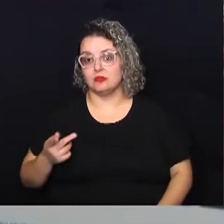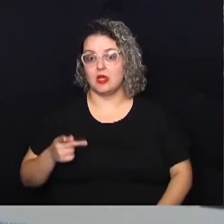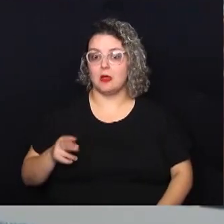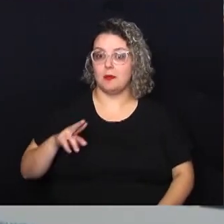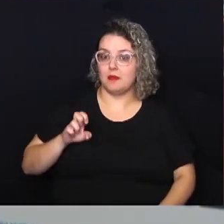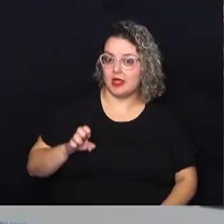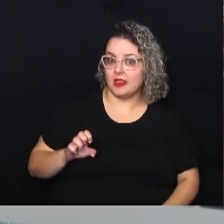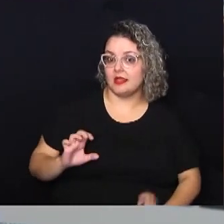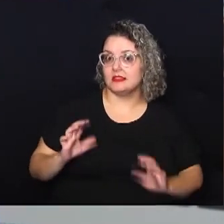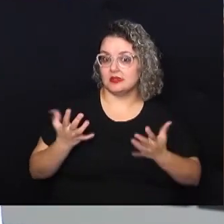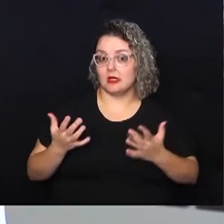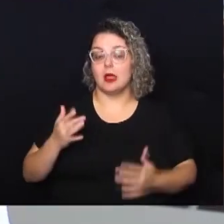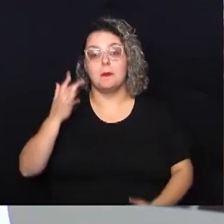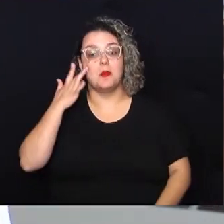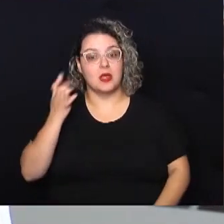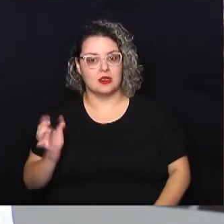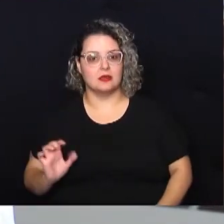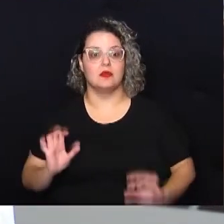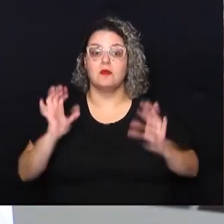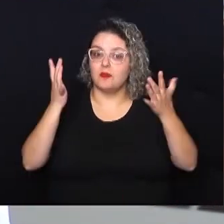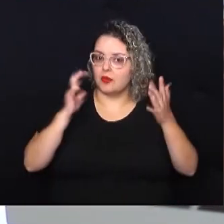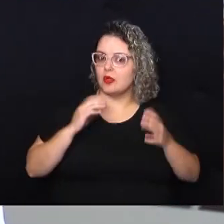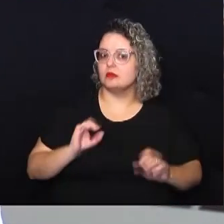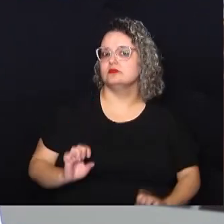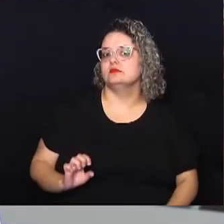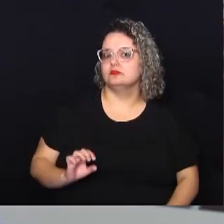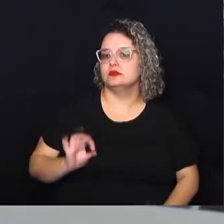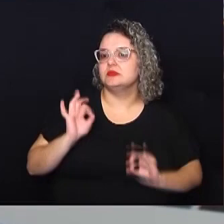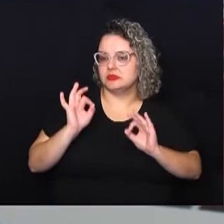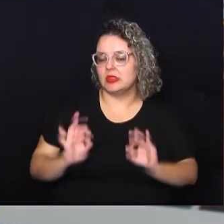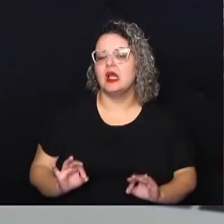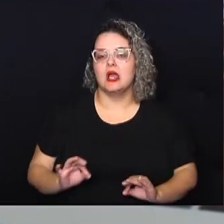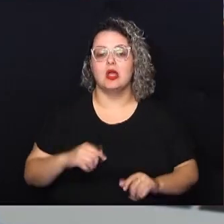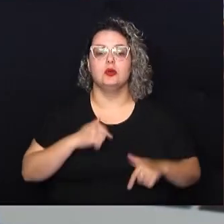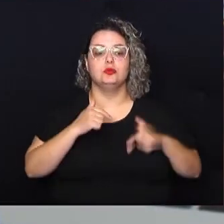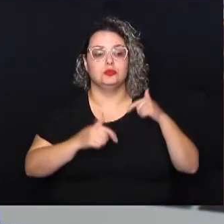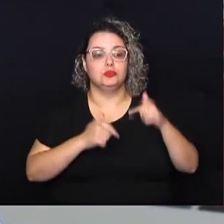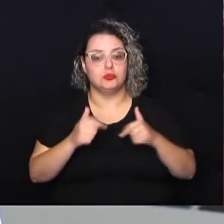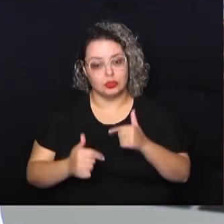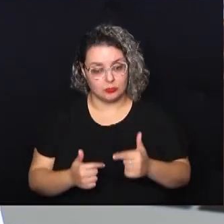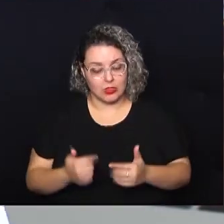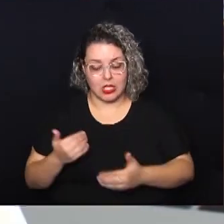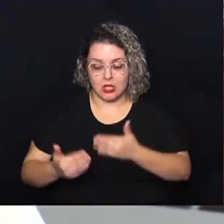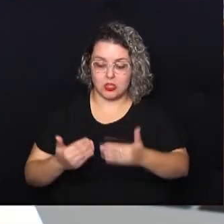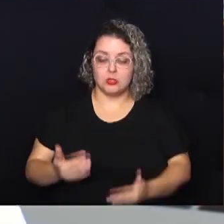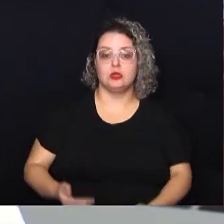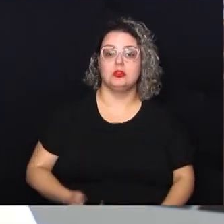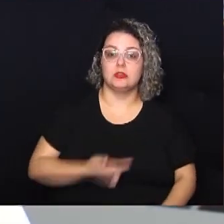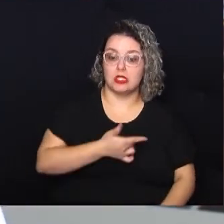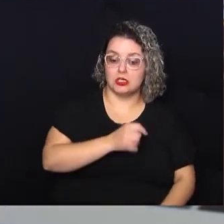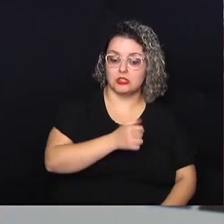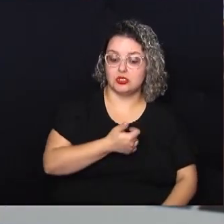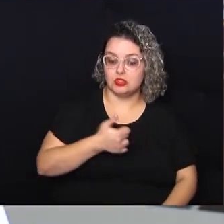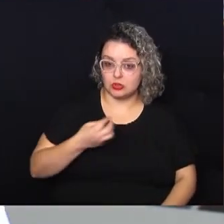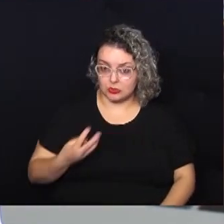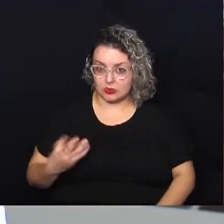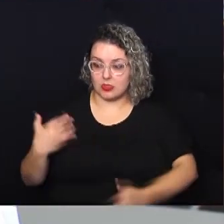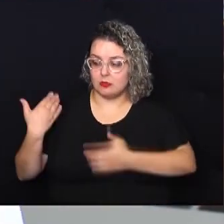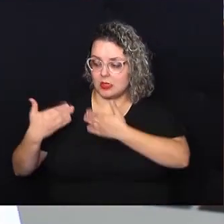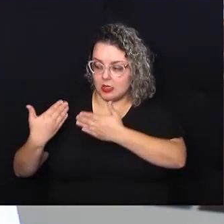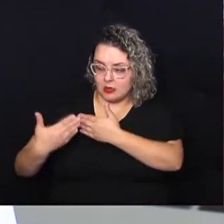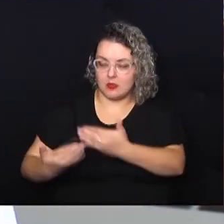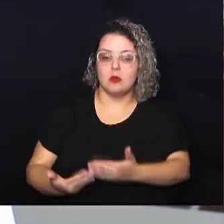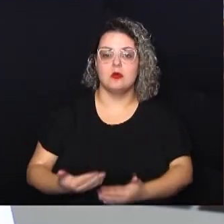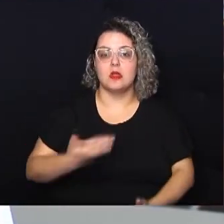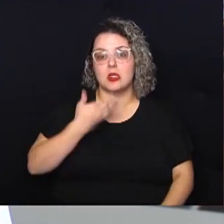festival regional, ela é resultado de todo um trabalho que a secretaria executa desde 2013, que veio se